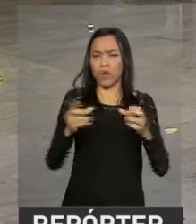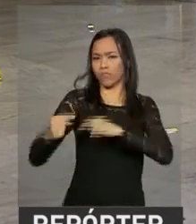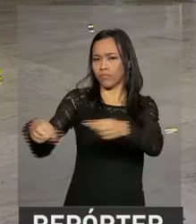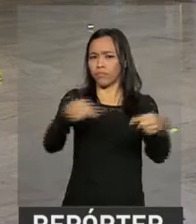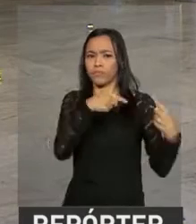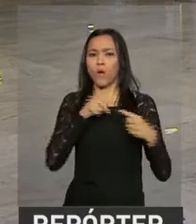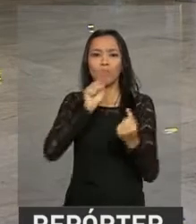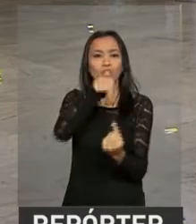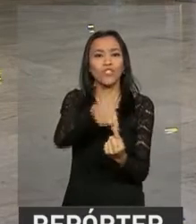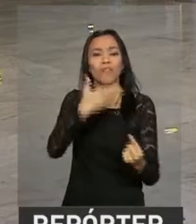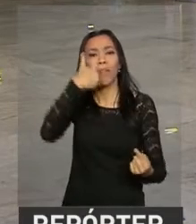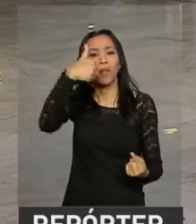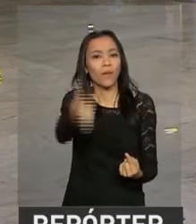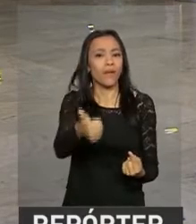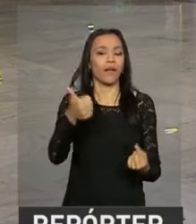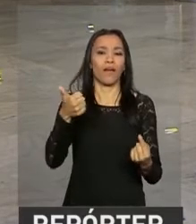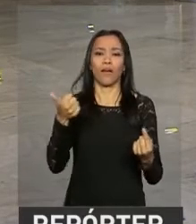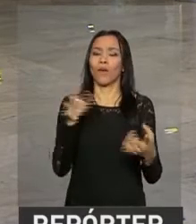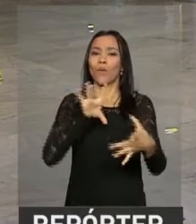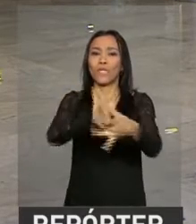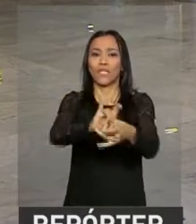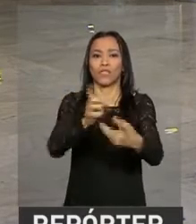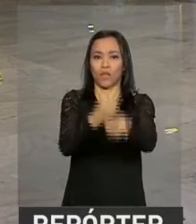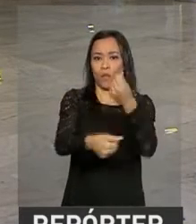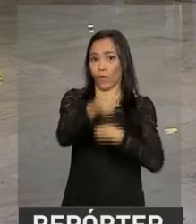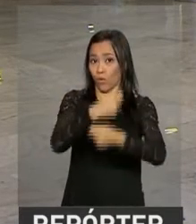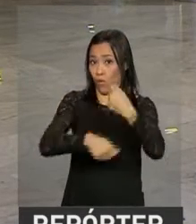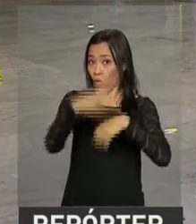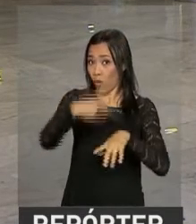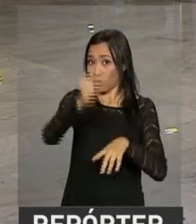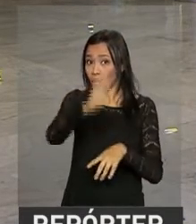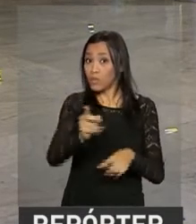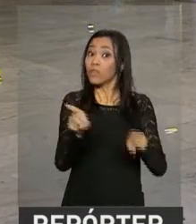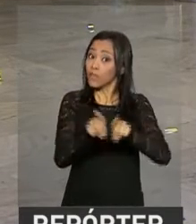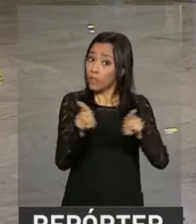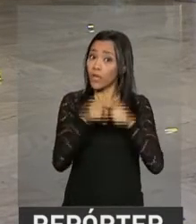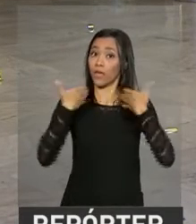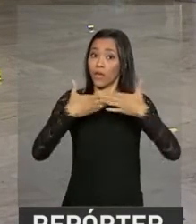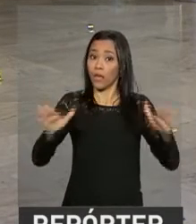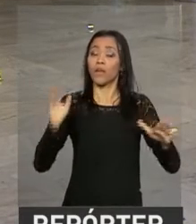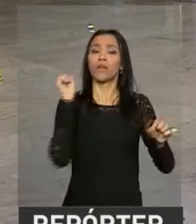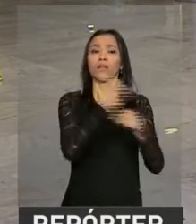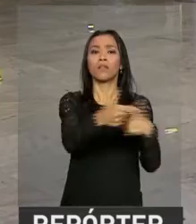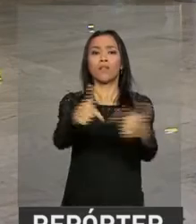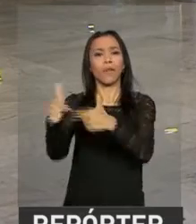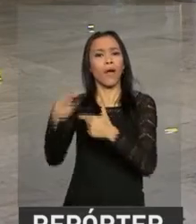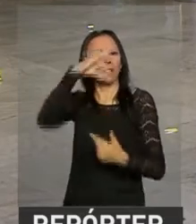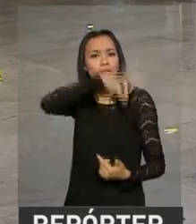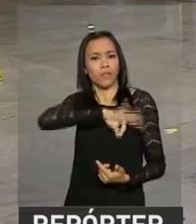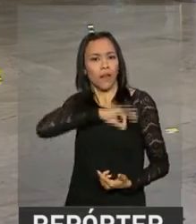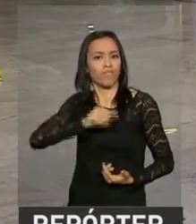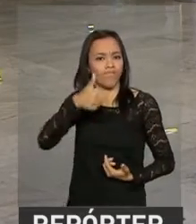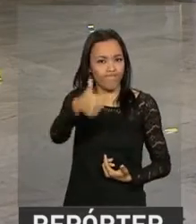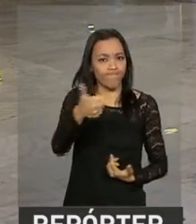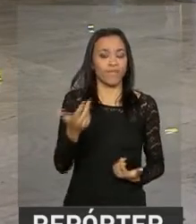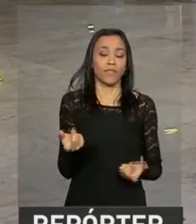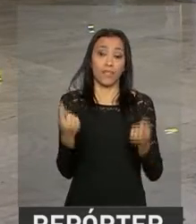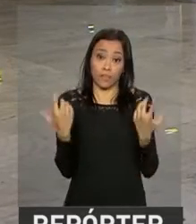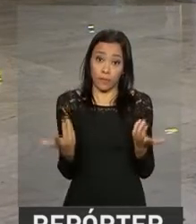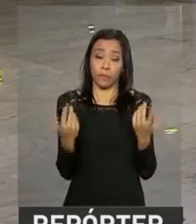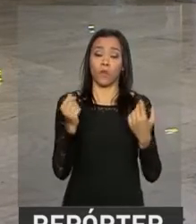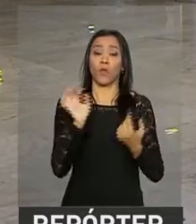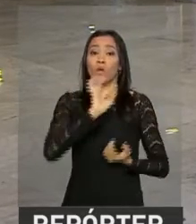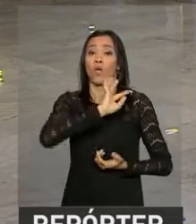na melhoria do ambiente econômico no país e também na geração de emprego e renda no Brasil. O ministro